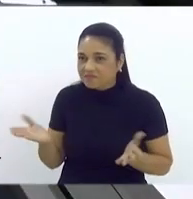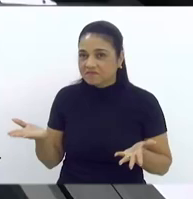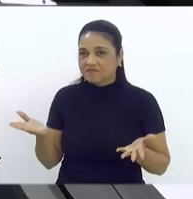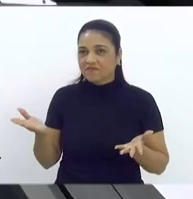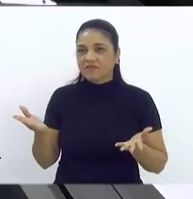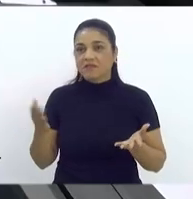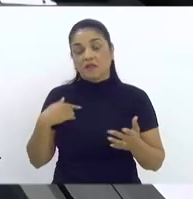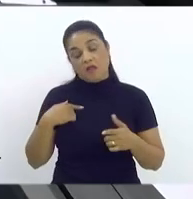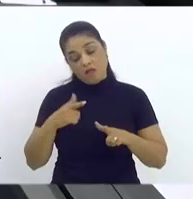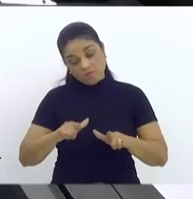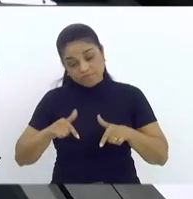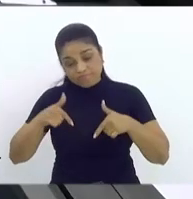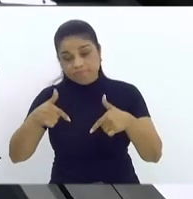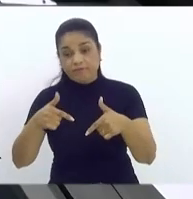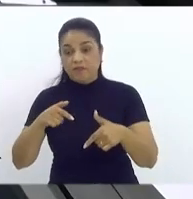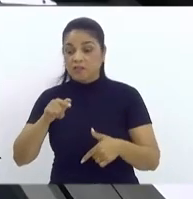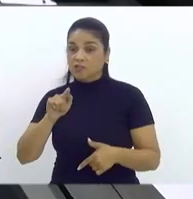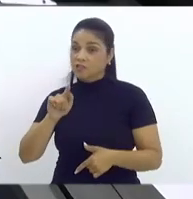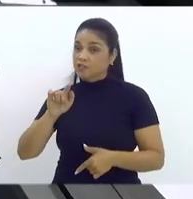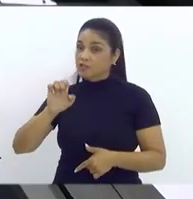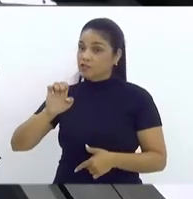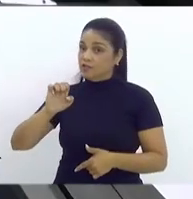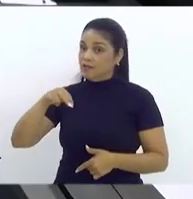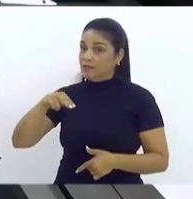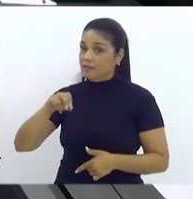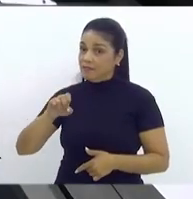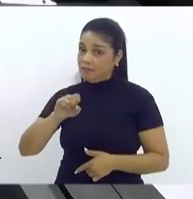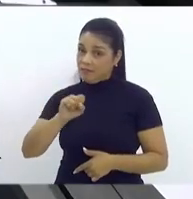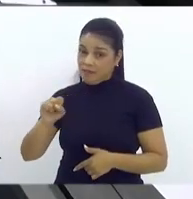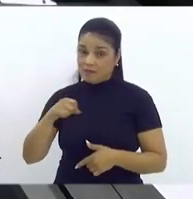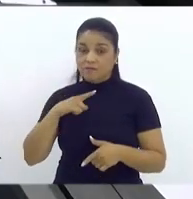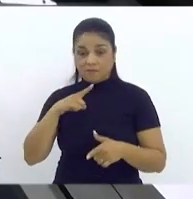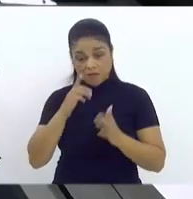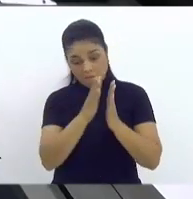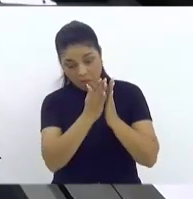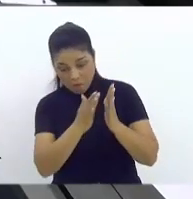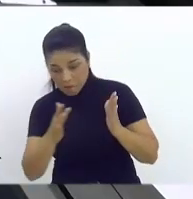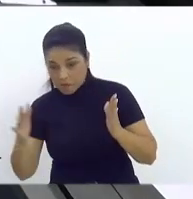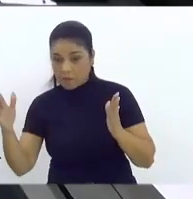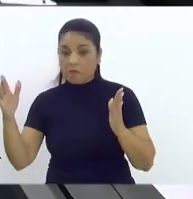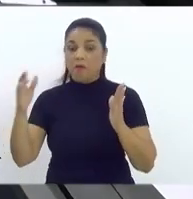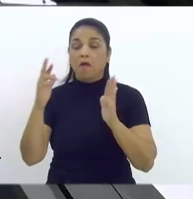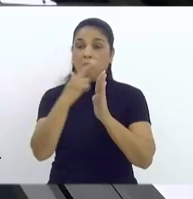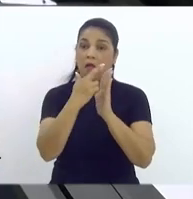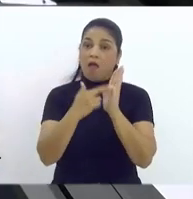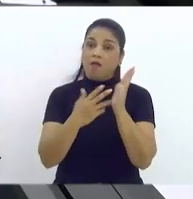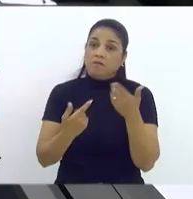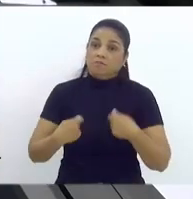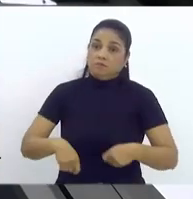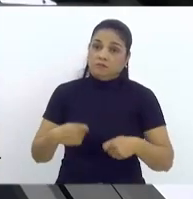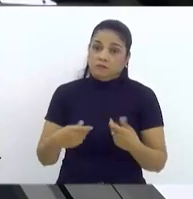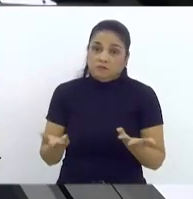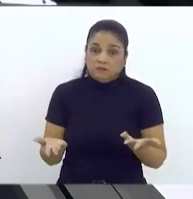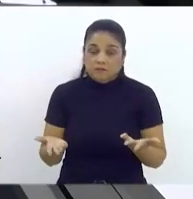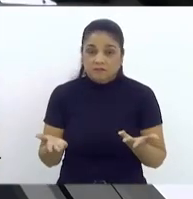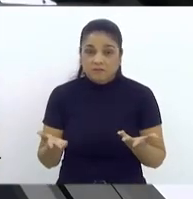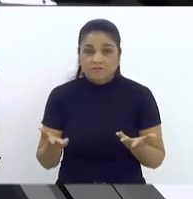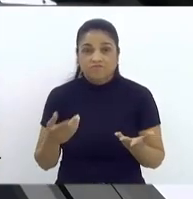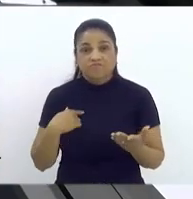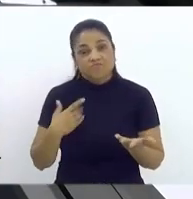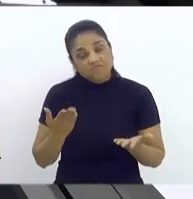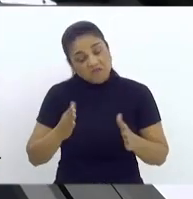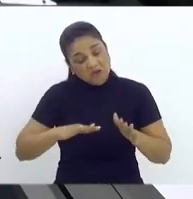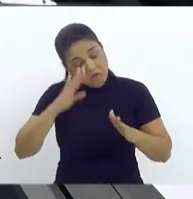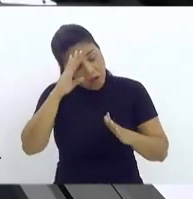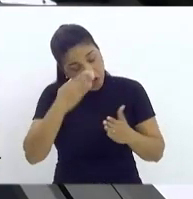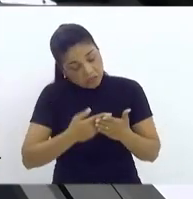Genésia. Os processos regulatórios que ainda estão tramitando na Genésia. Não tiveram solução, presidente. Portanto, eventualmente, coisa que eu pouco